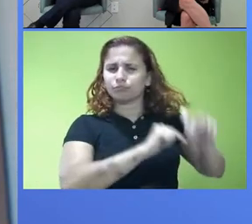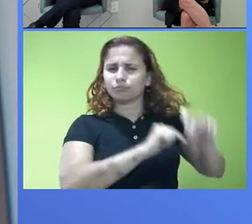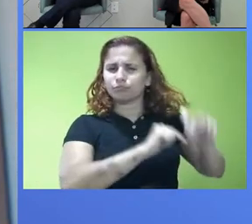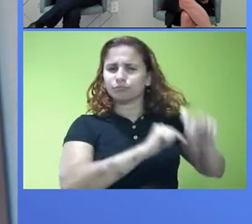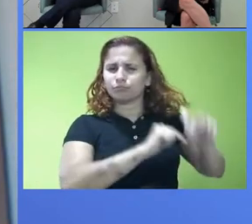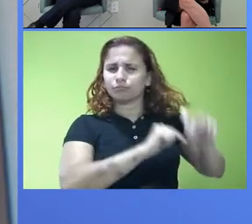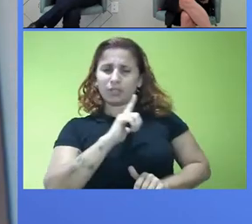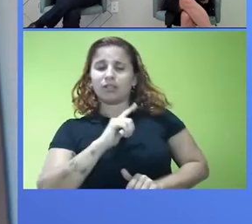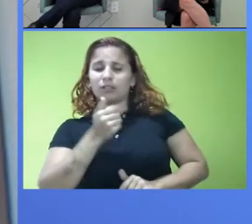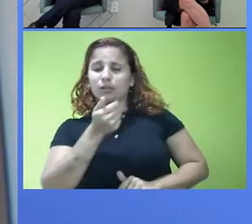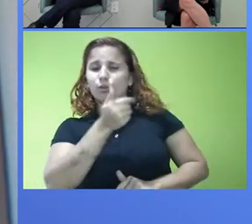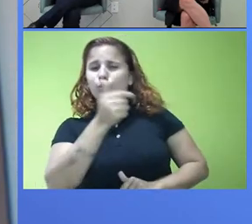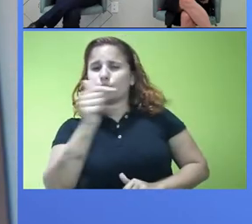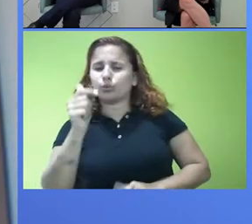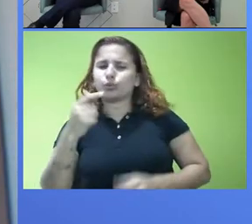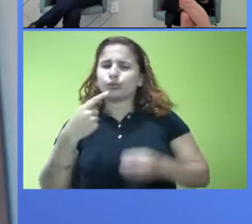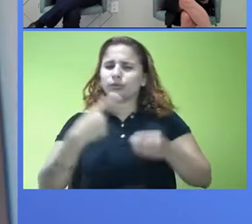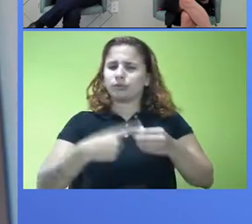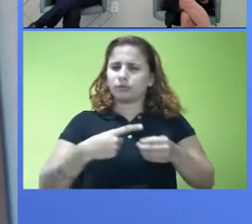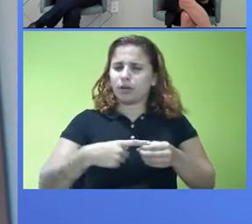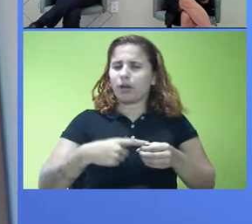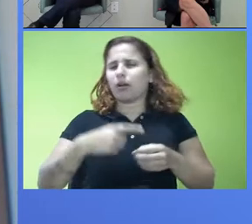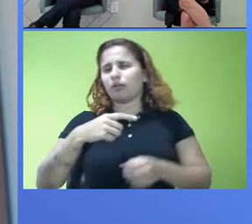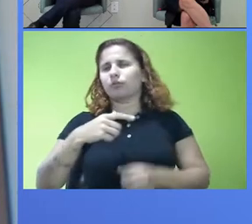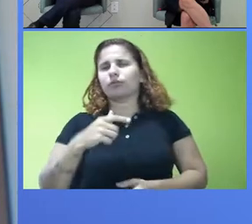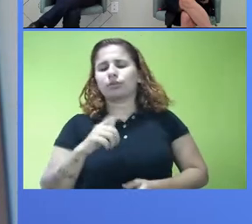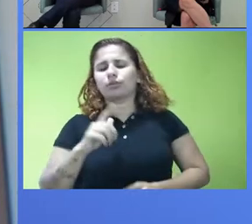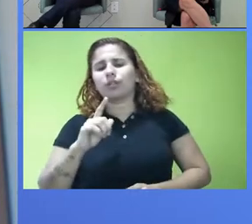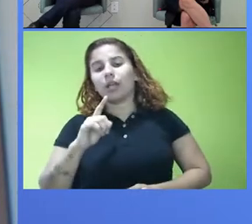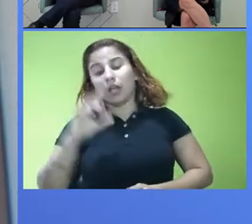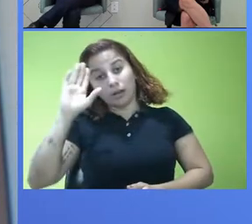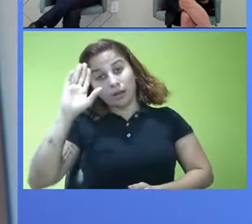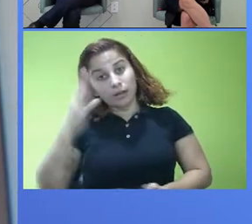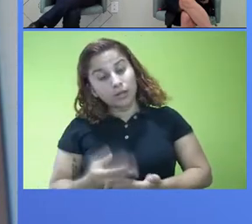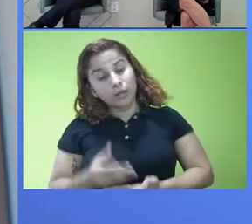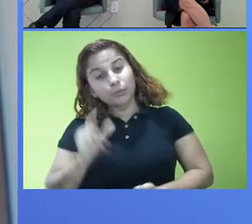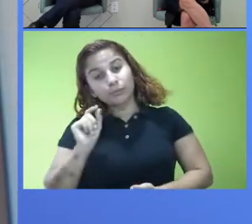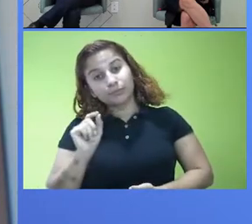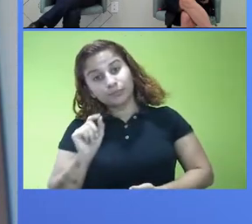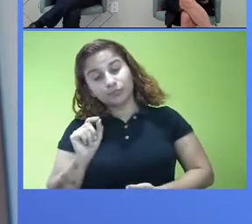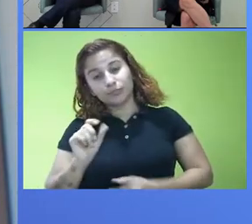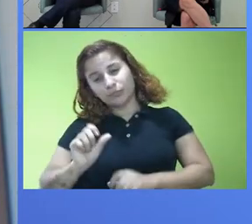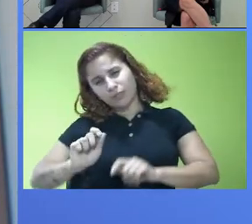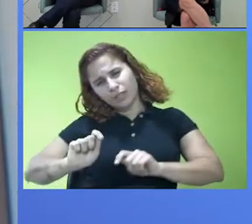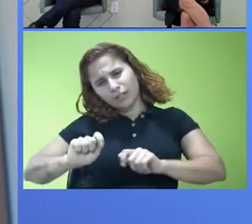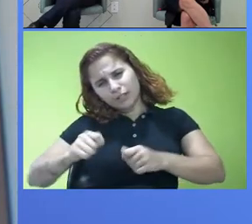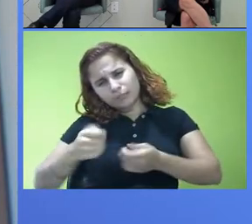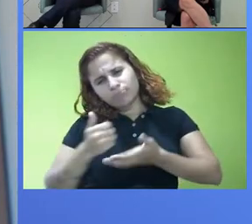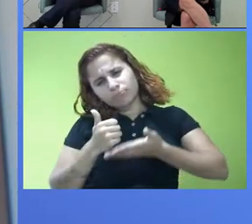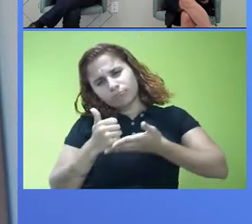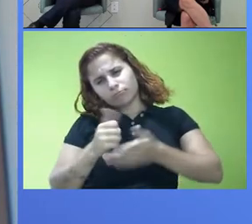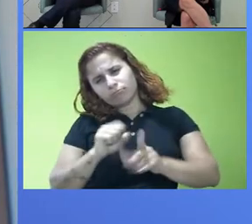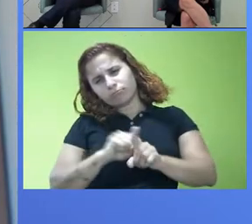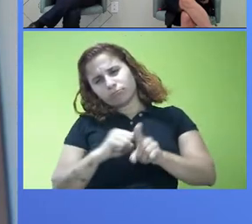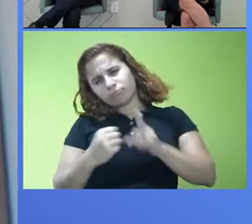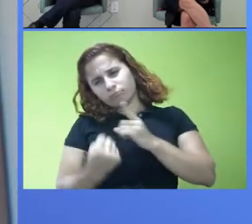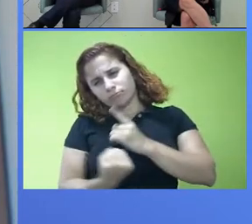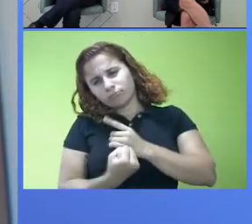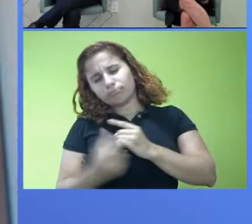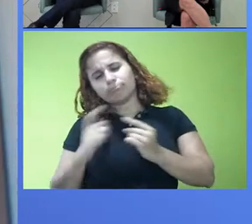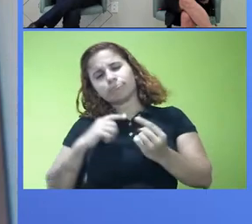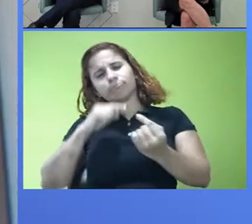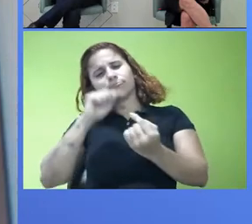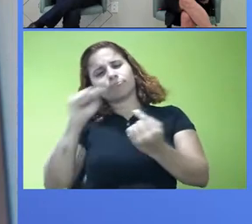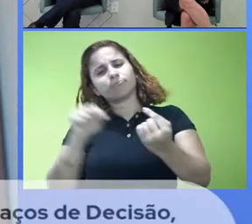mais. Eu acredito que a assistência social, ela, pela proximidade que tem, pelos seus objetivos, pelos princípios